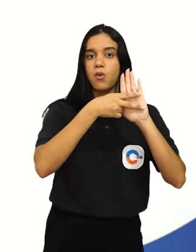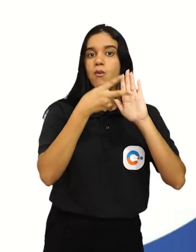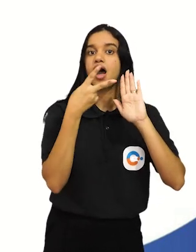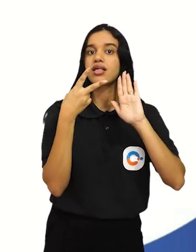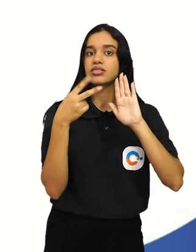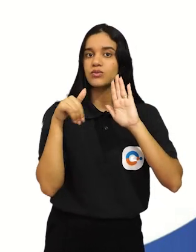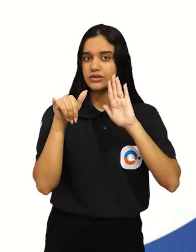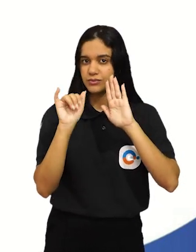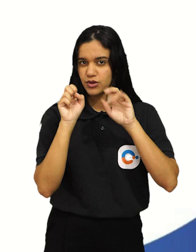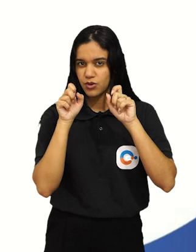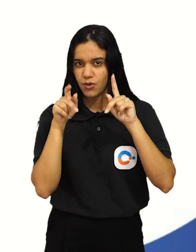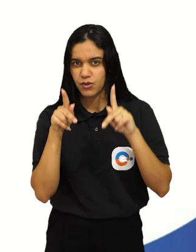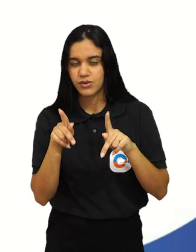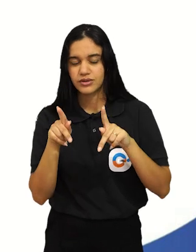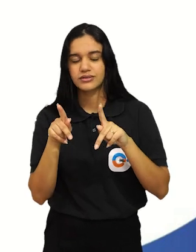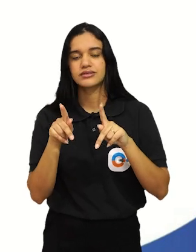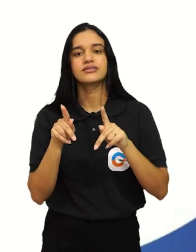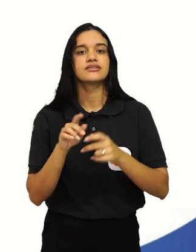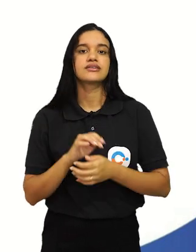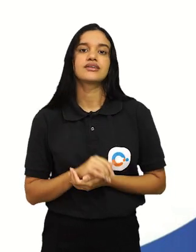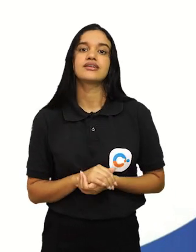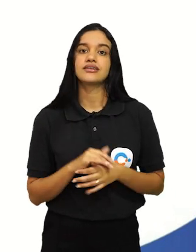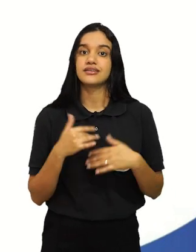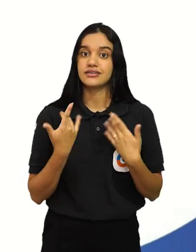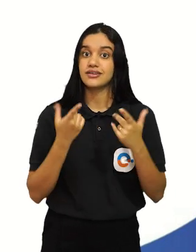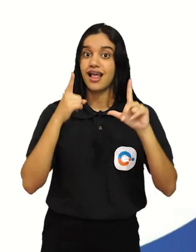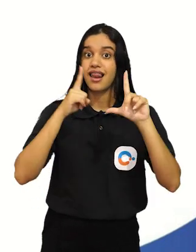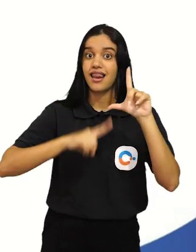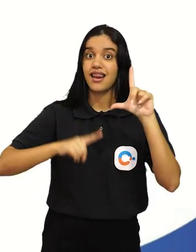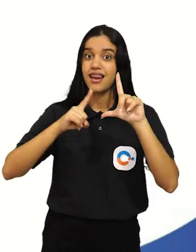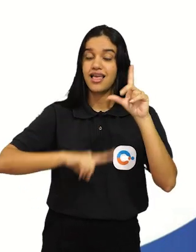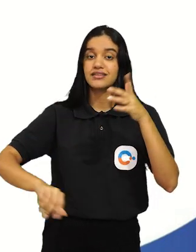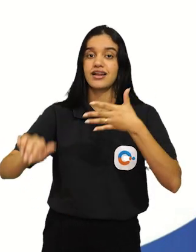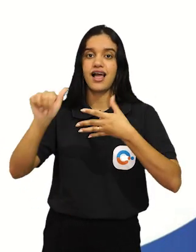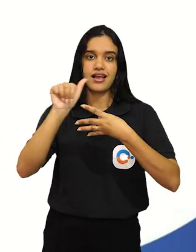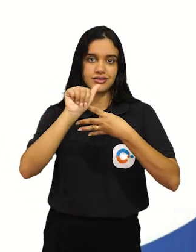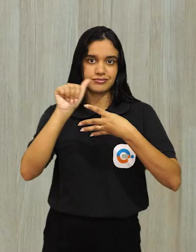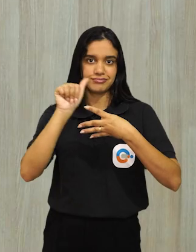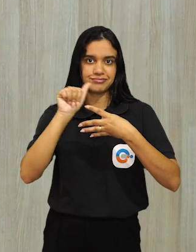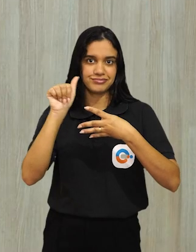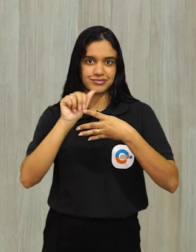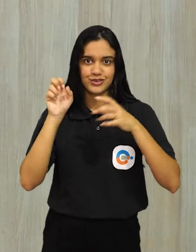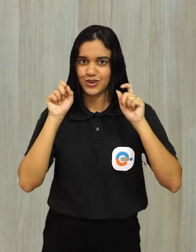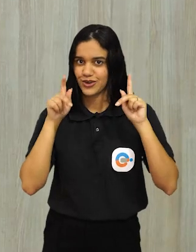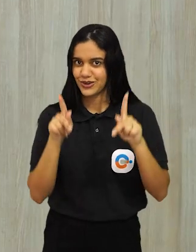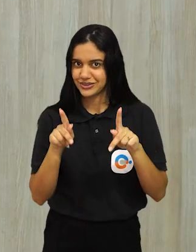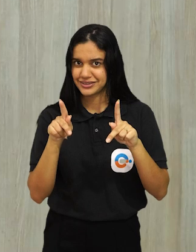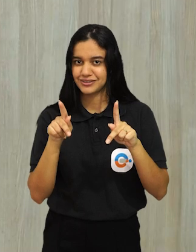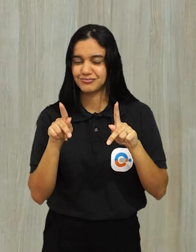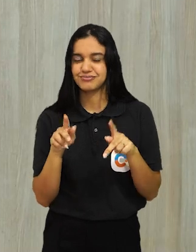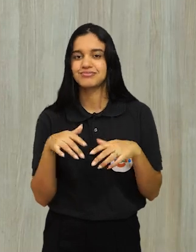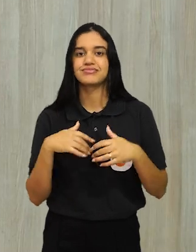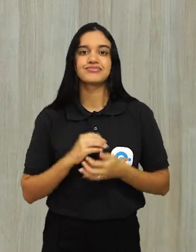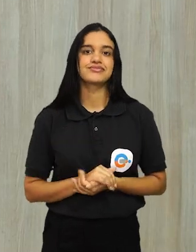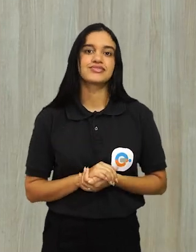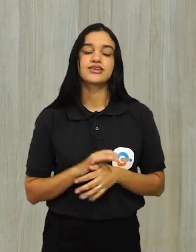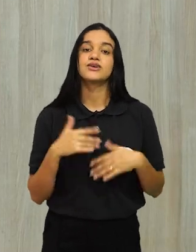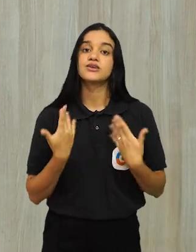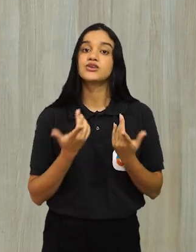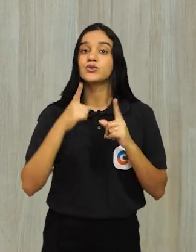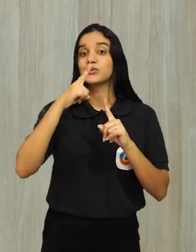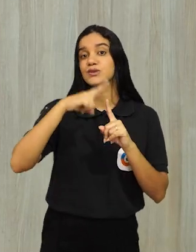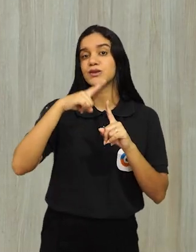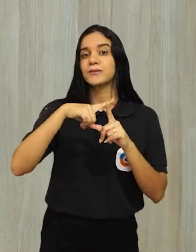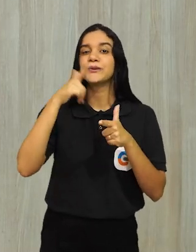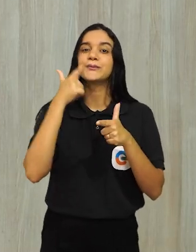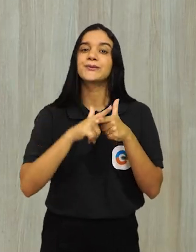Y beleza como encontramos aqui na nossa letra A beleza pessoal esse tipo de